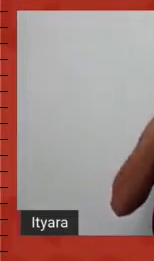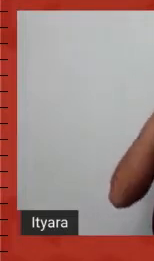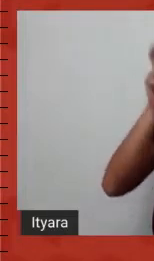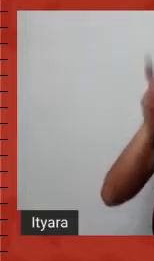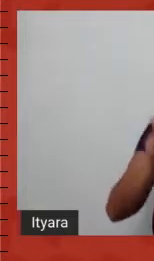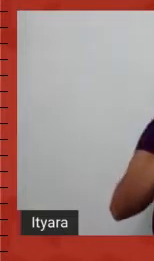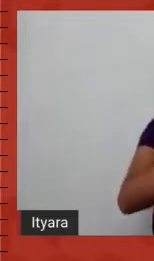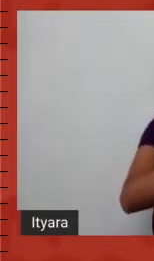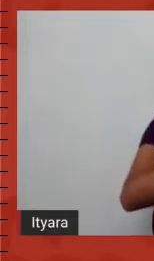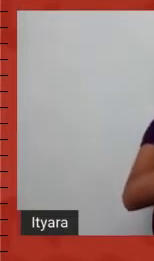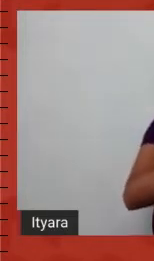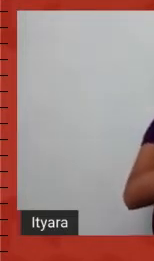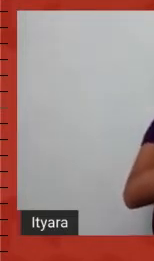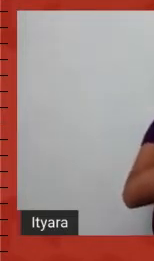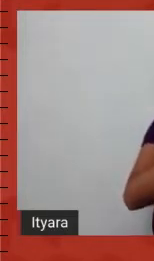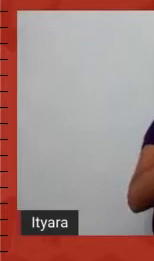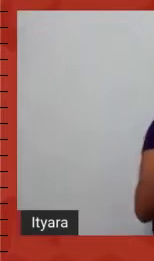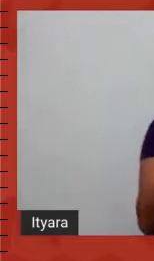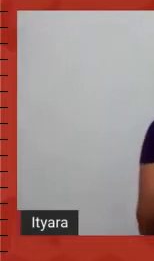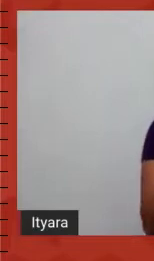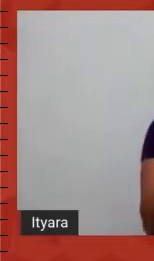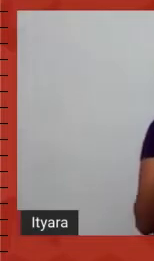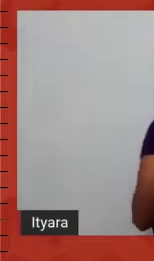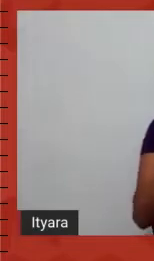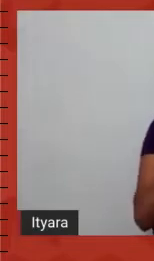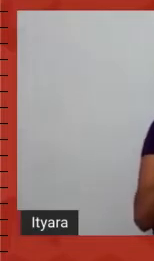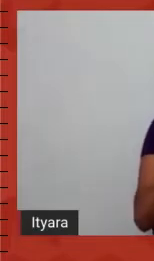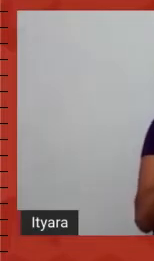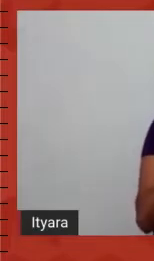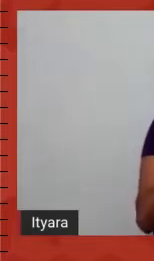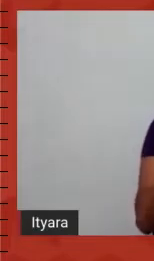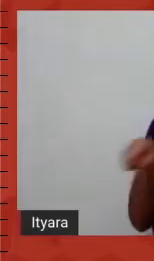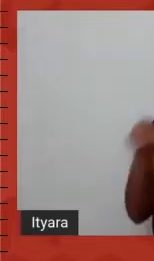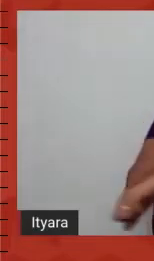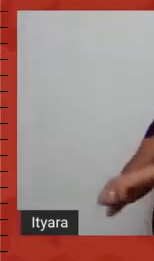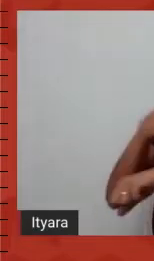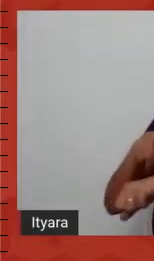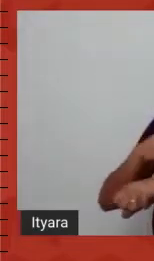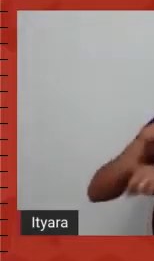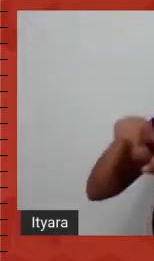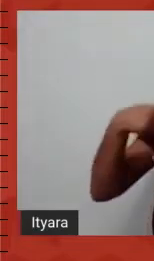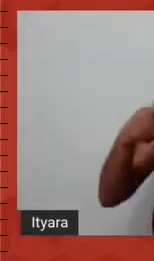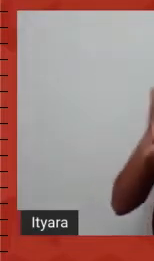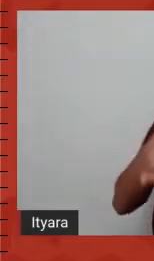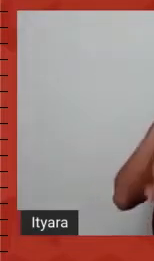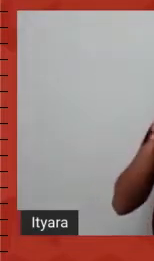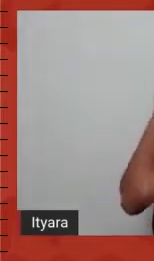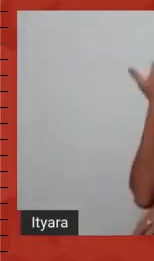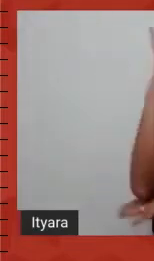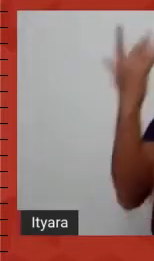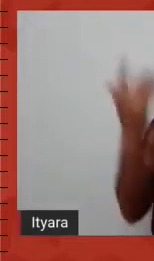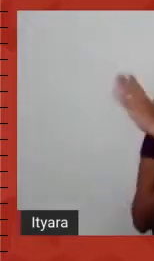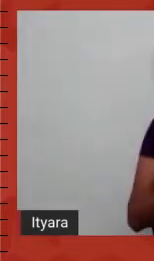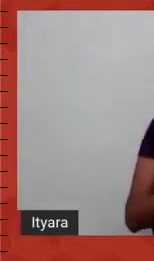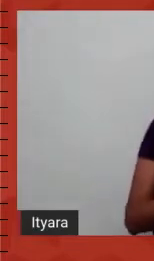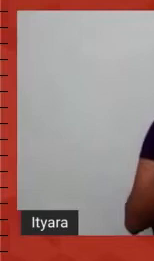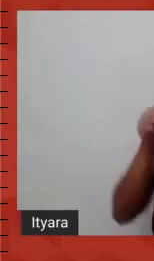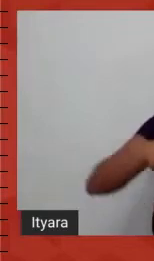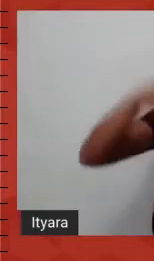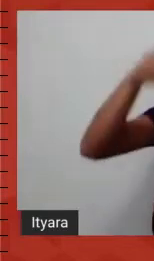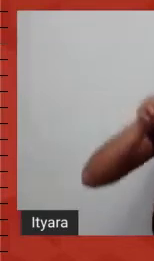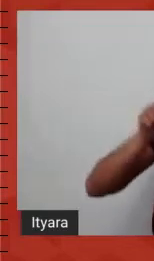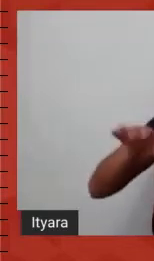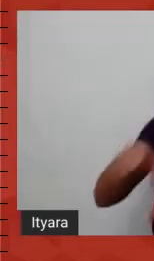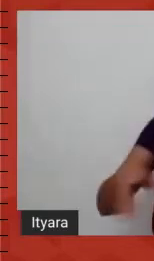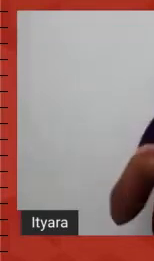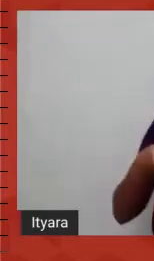avaliação formativa. Além de pedagoga, ela é também engenheira florestal, mestre em educação, doutora em educação